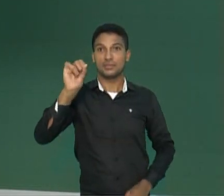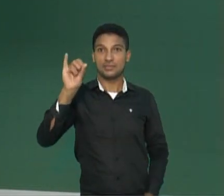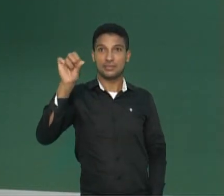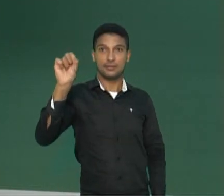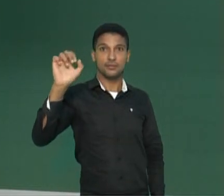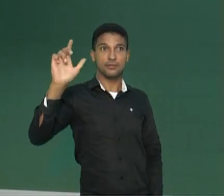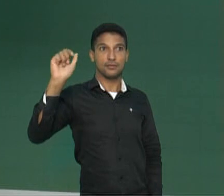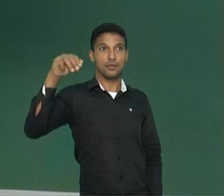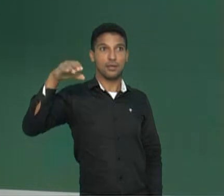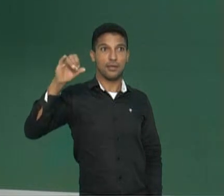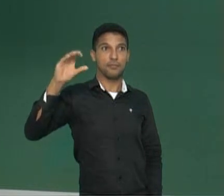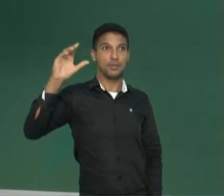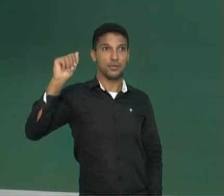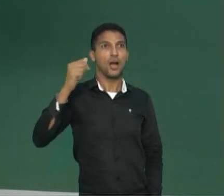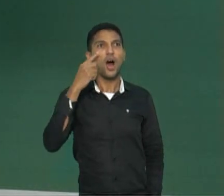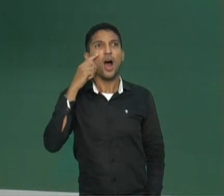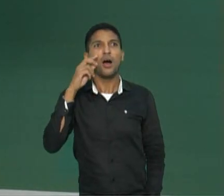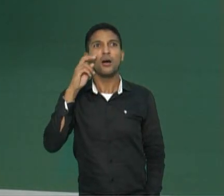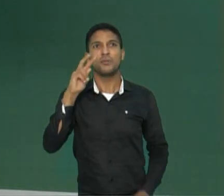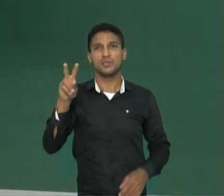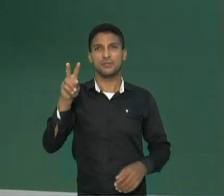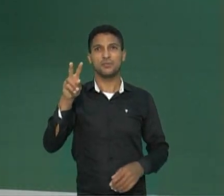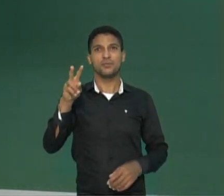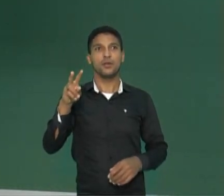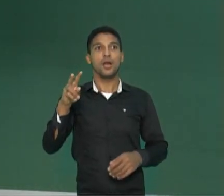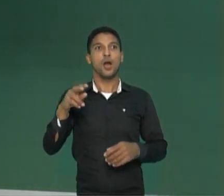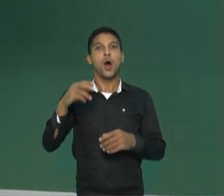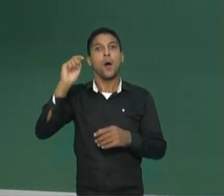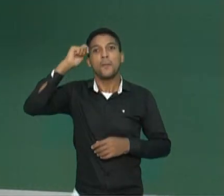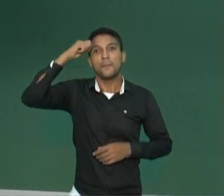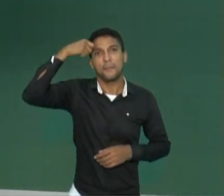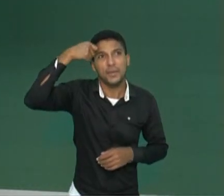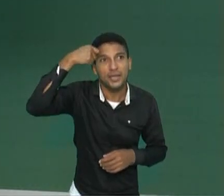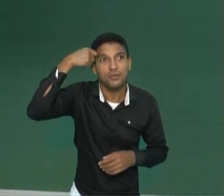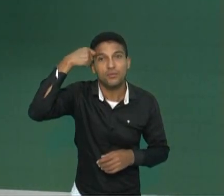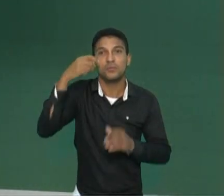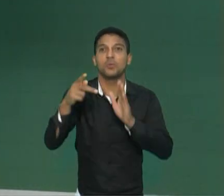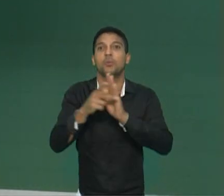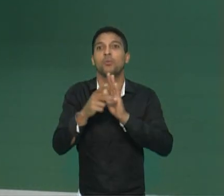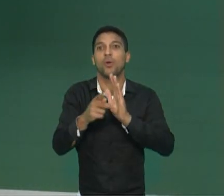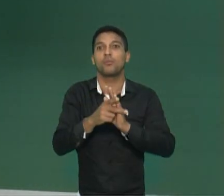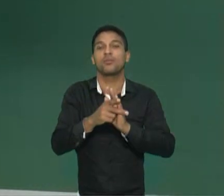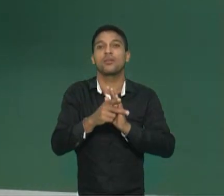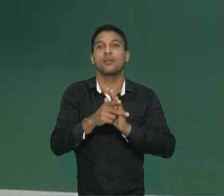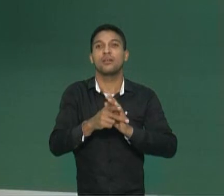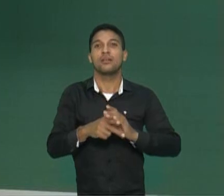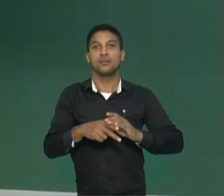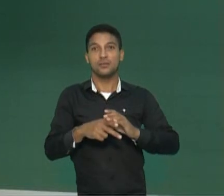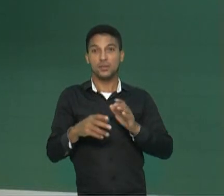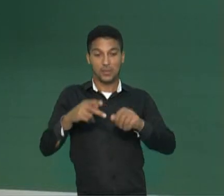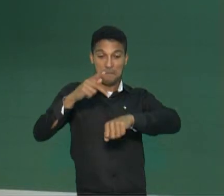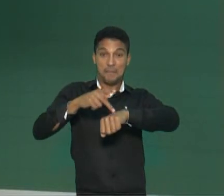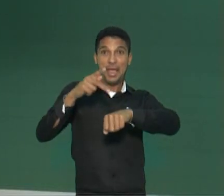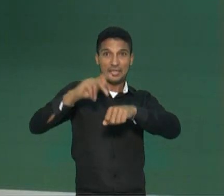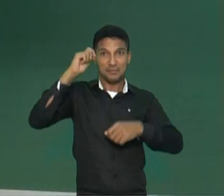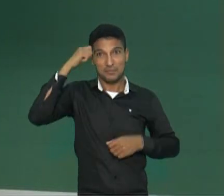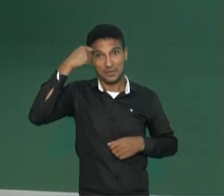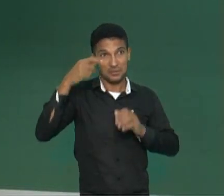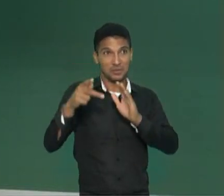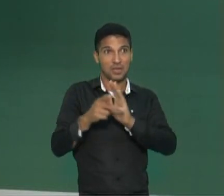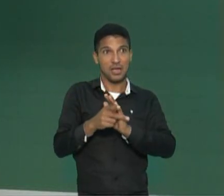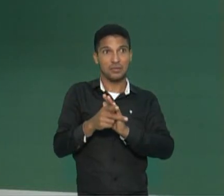com a Kaaba, aquela caixa preta lá, aquela pedra famosa de Maomé, aquela toda a história de Maomé que a gente falou, né, e dos,